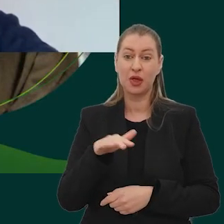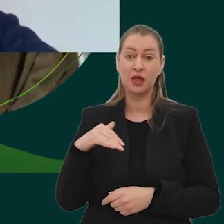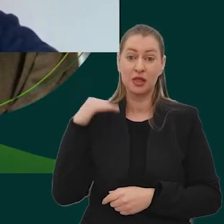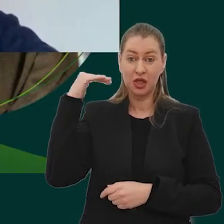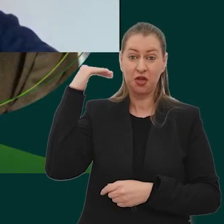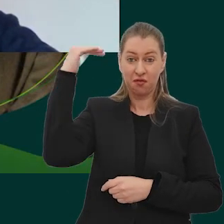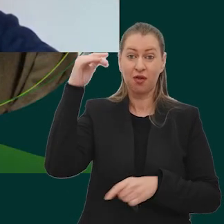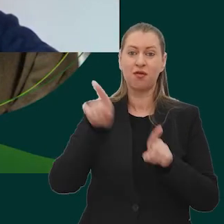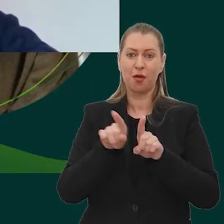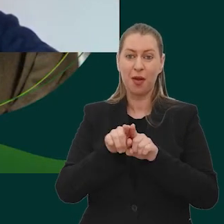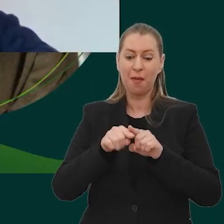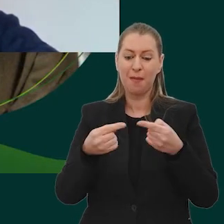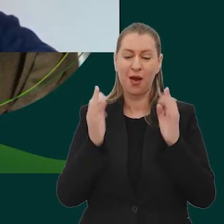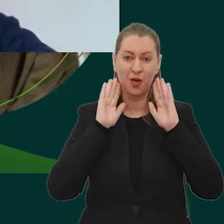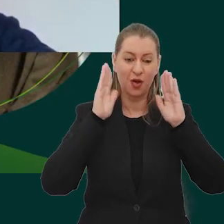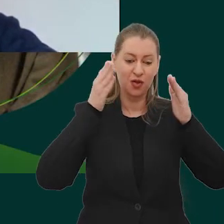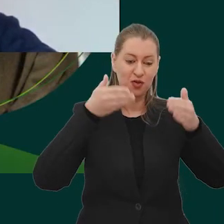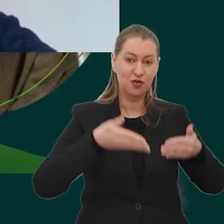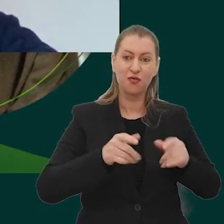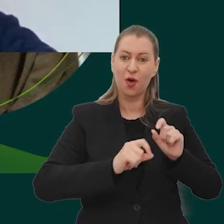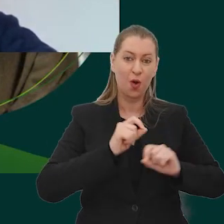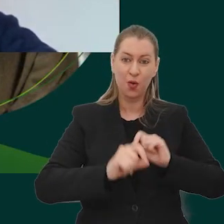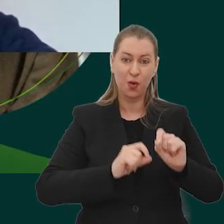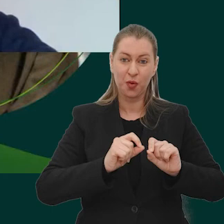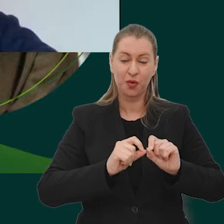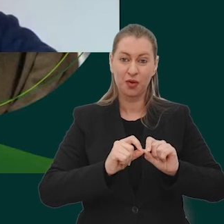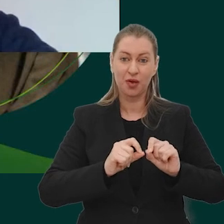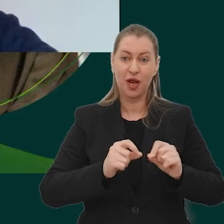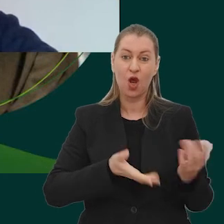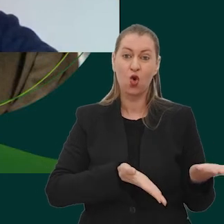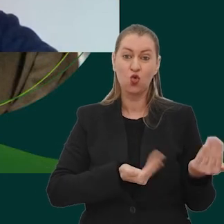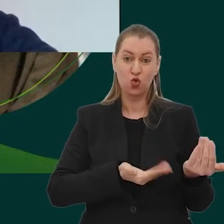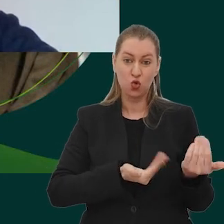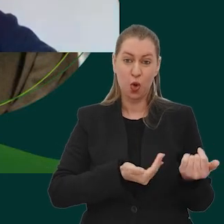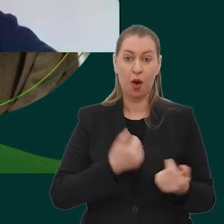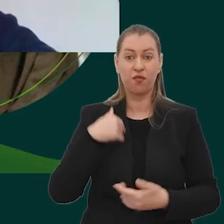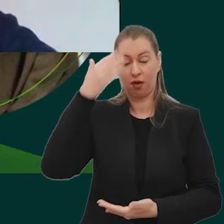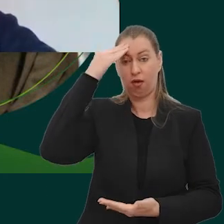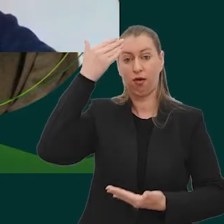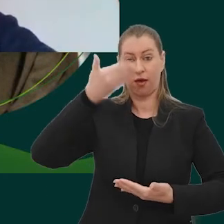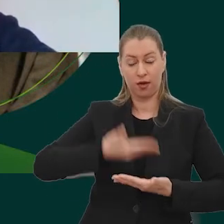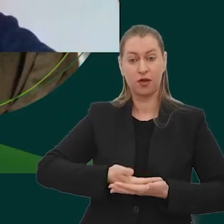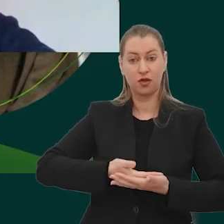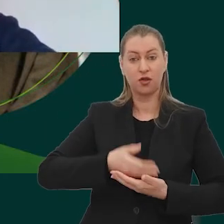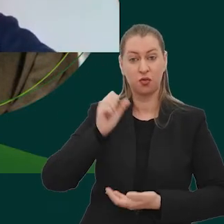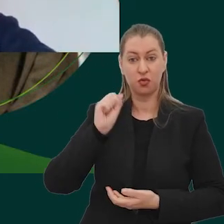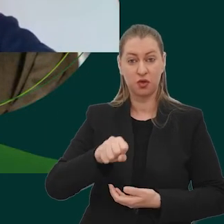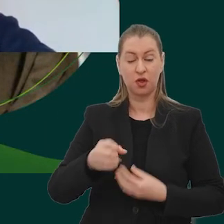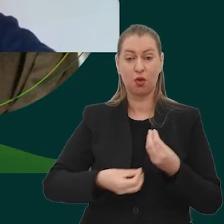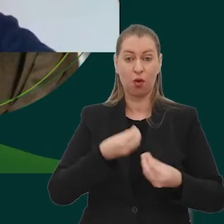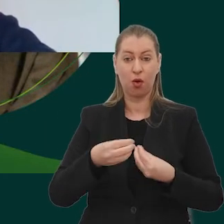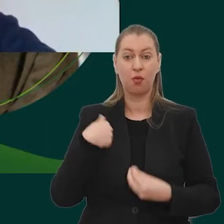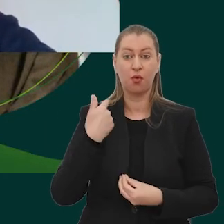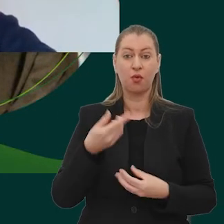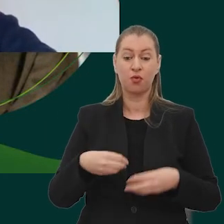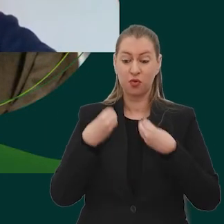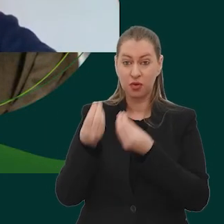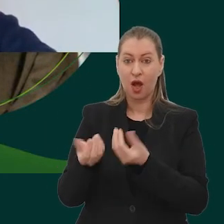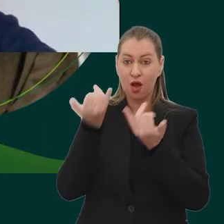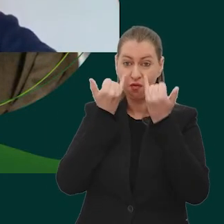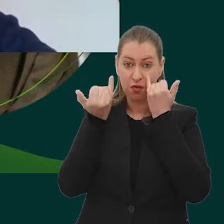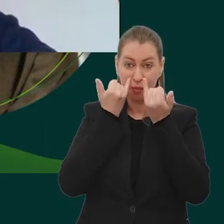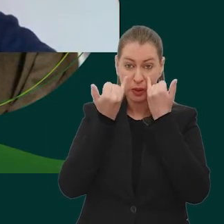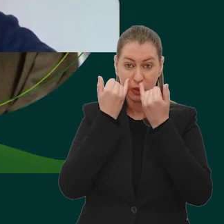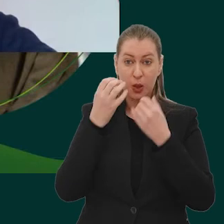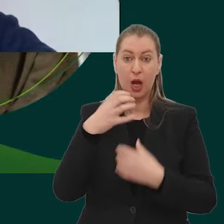níveis em si, mas o nosso foco mais são a juventude, e eu acredito que na forma como tu trouxeste todas as